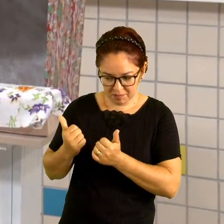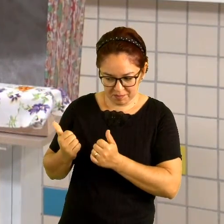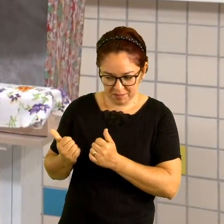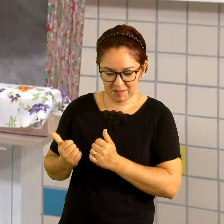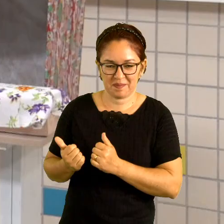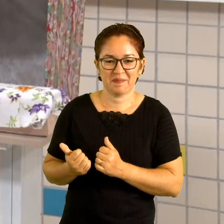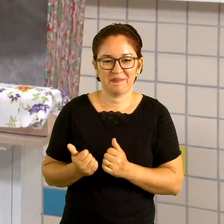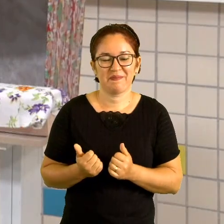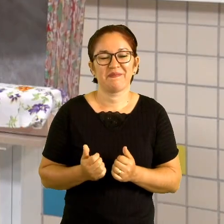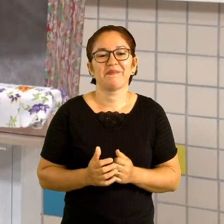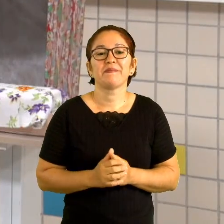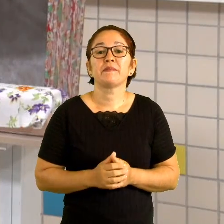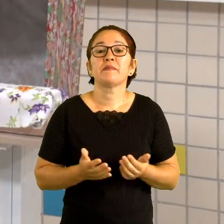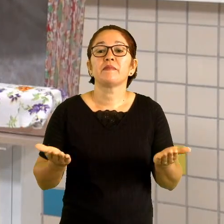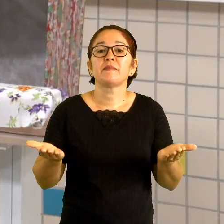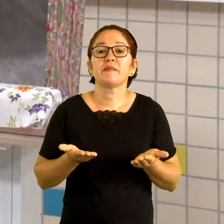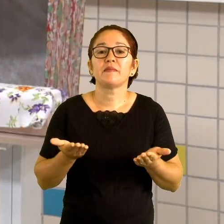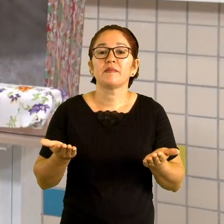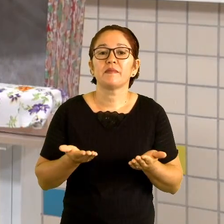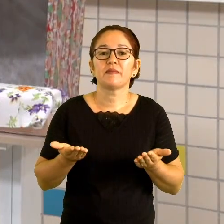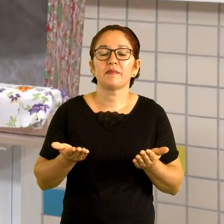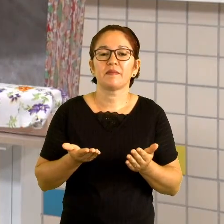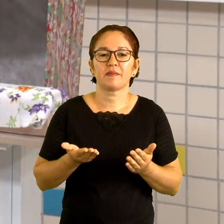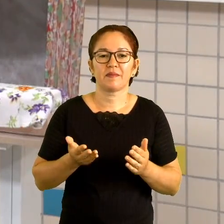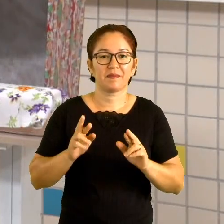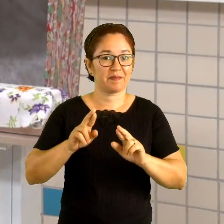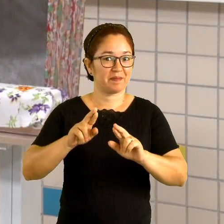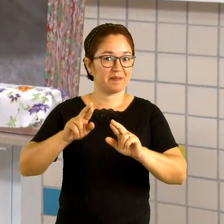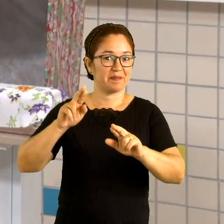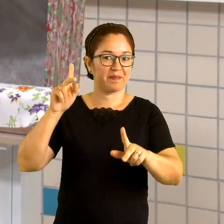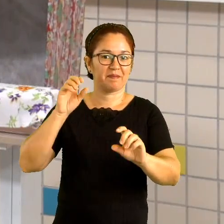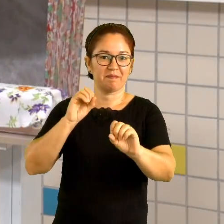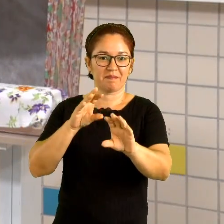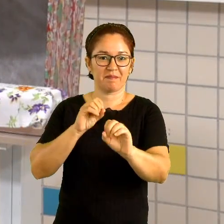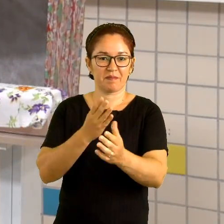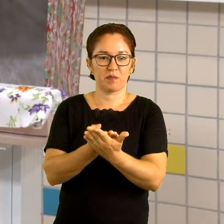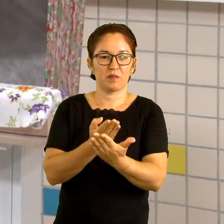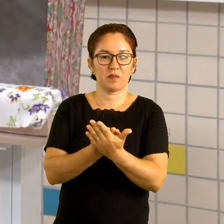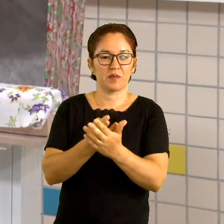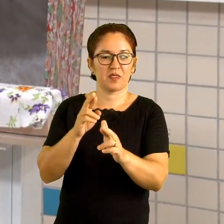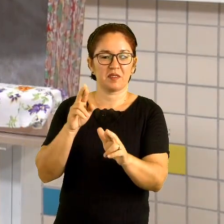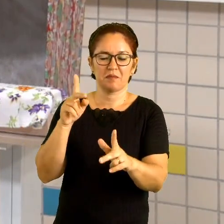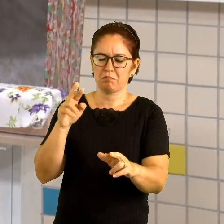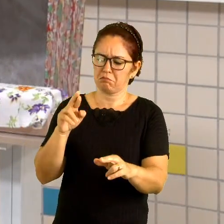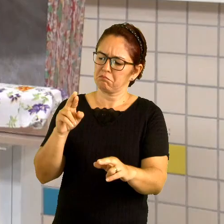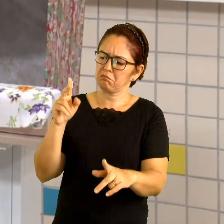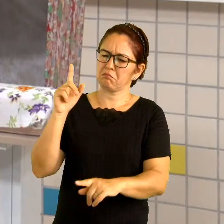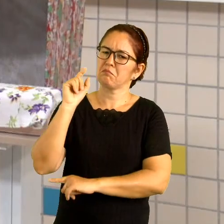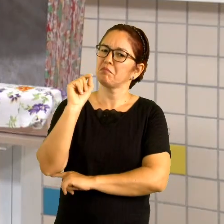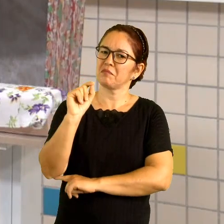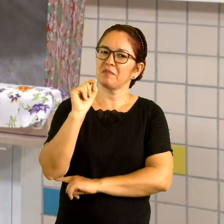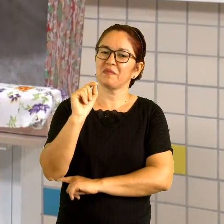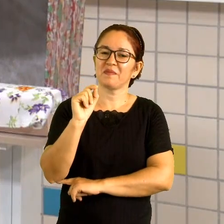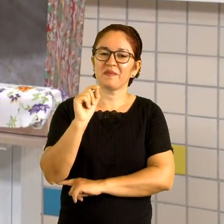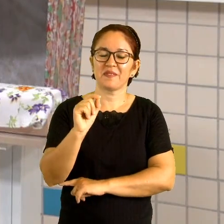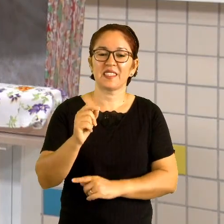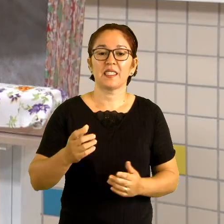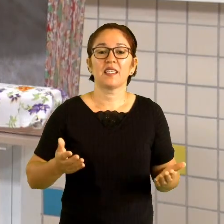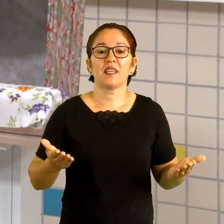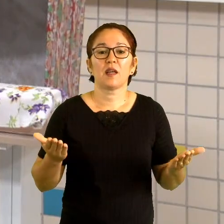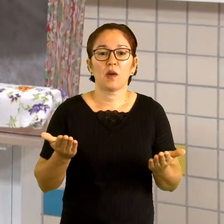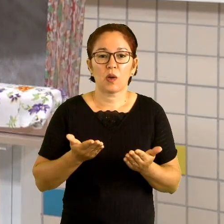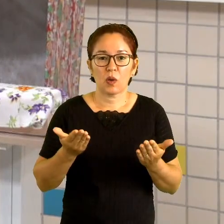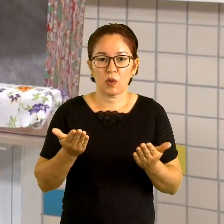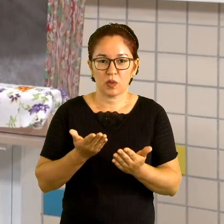A nossa aula de hoje, nós vamos fazer um pouquinho diferente. Como? Diferente? Isso mesmo. Nós vamos dividir